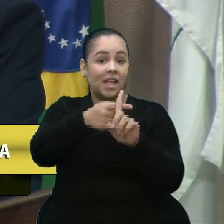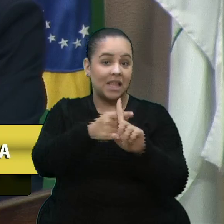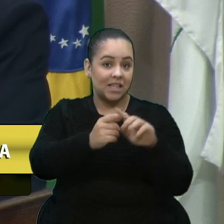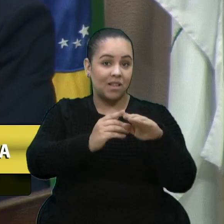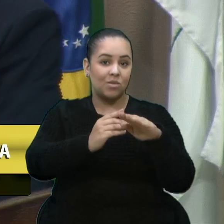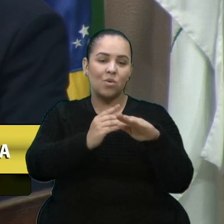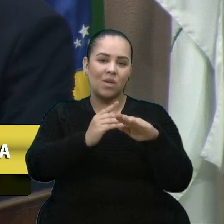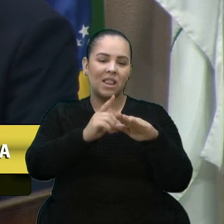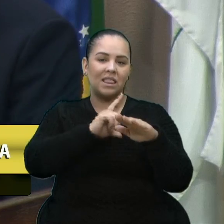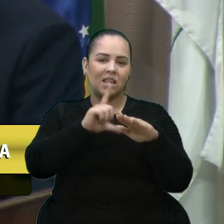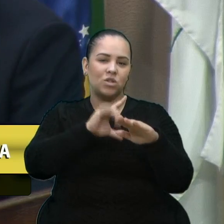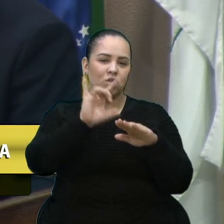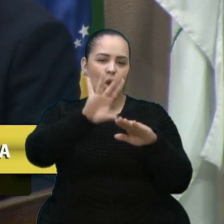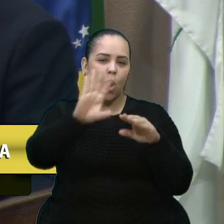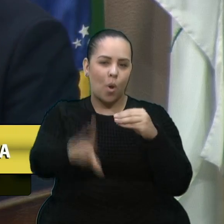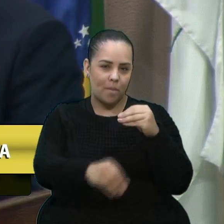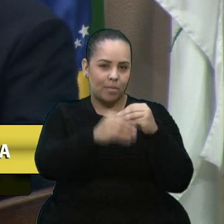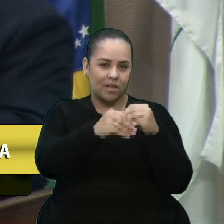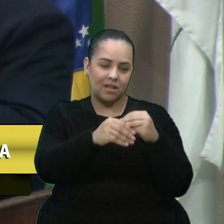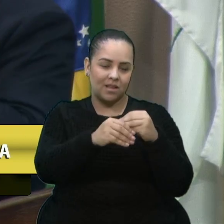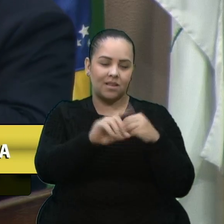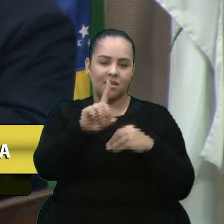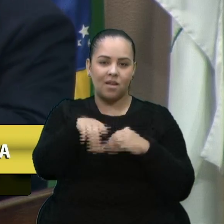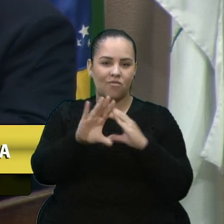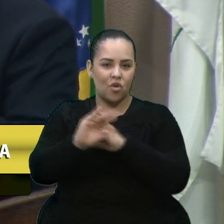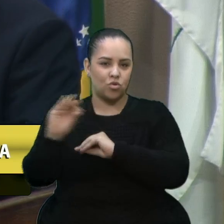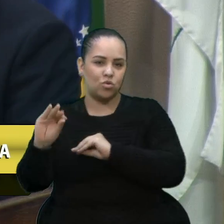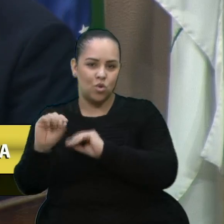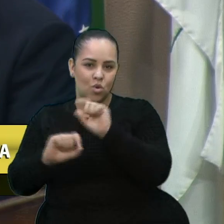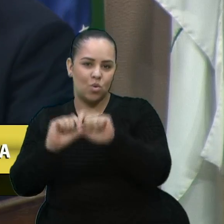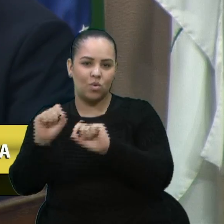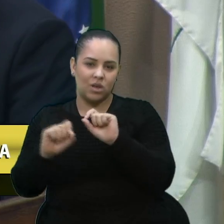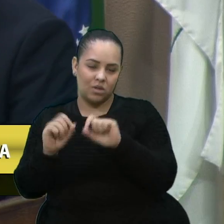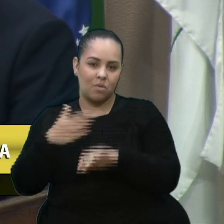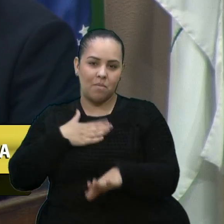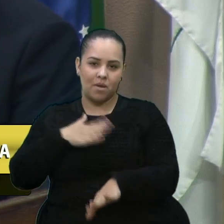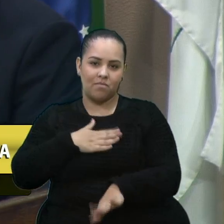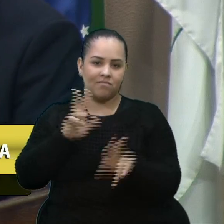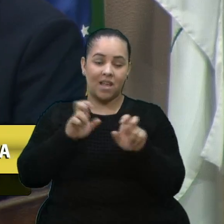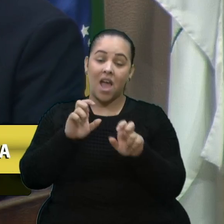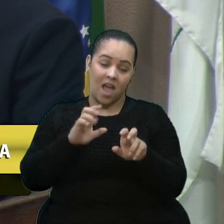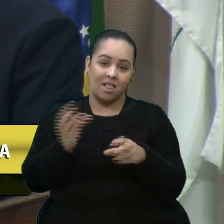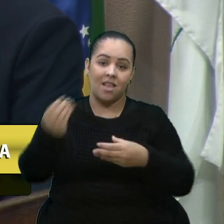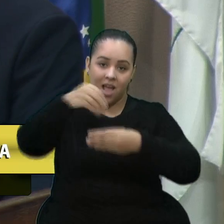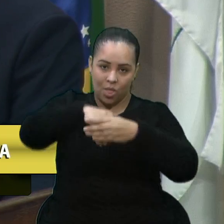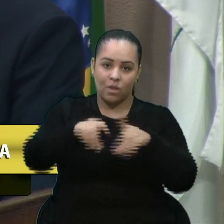uma complementação aqui que foge um pouco. Na realidade não é que foge, está dentro da situação, né?